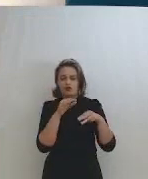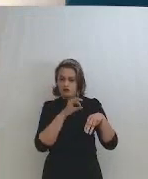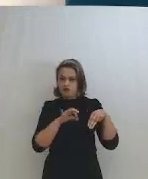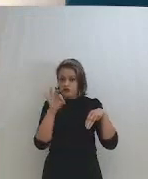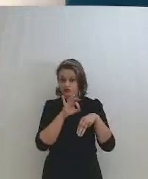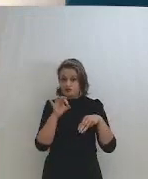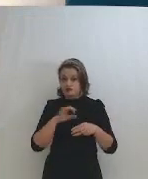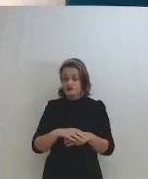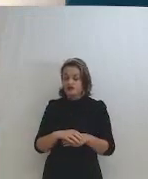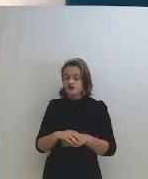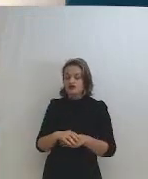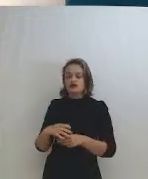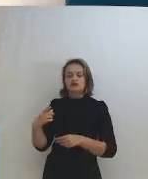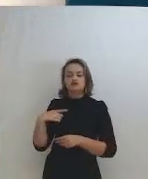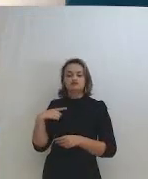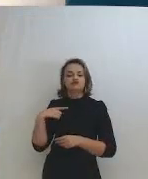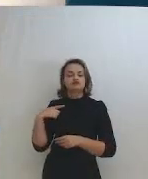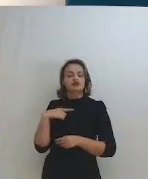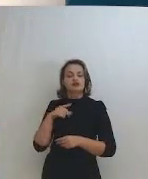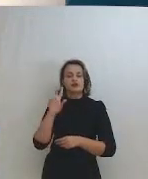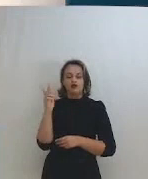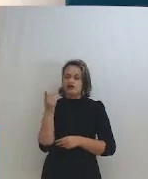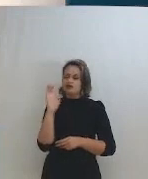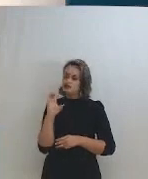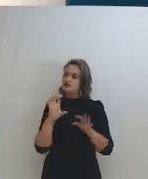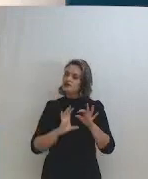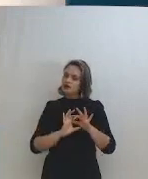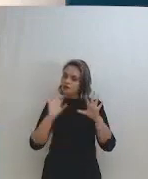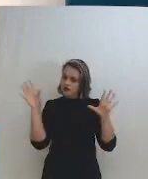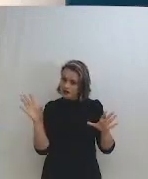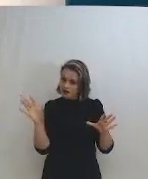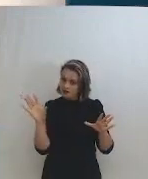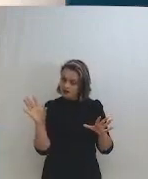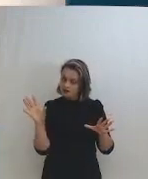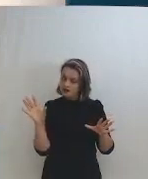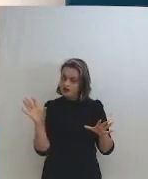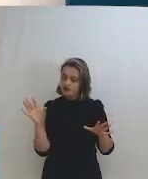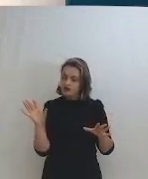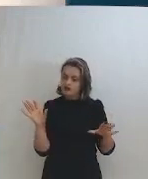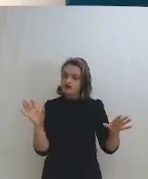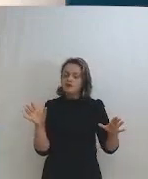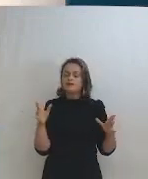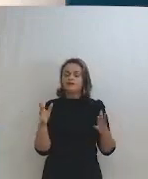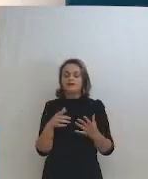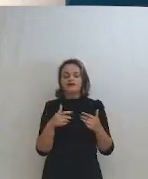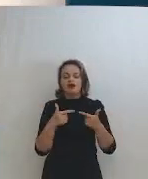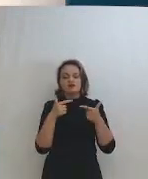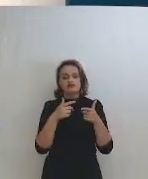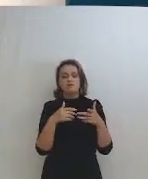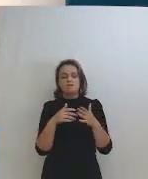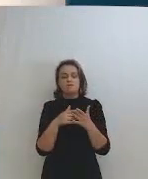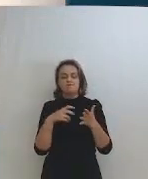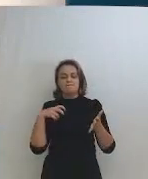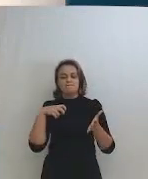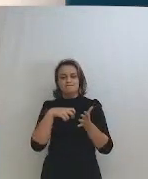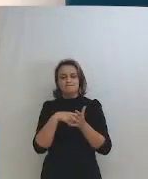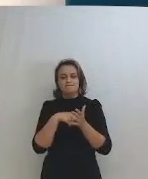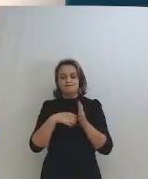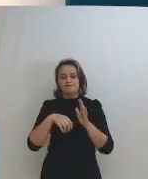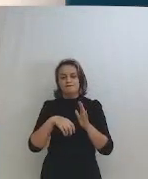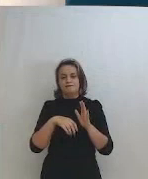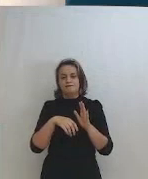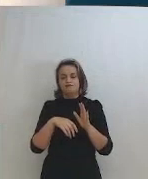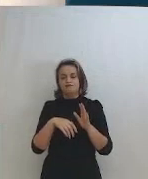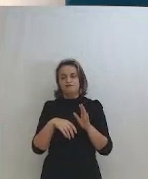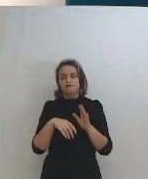habeas corpus concedida para determinar o trancamento da ação penal movida em desfavor do paciente por inépcia